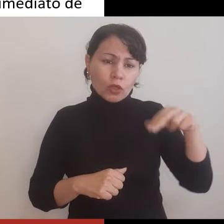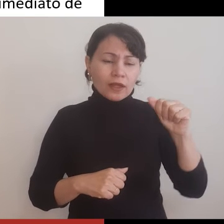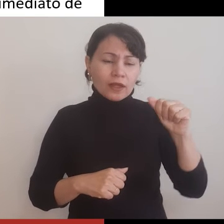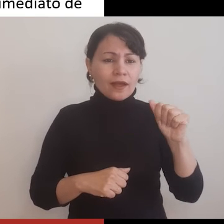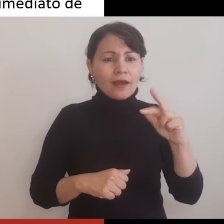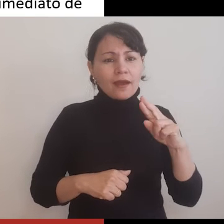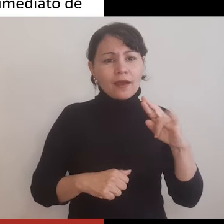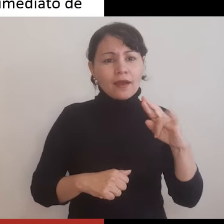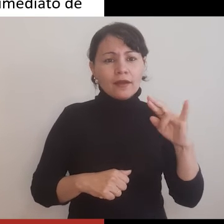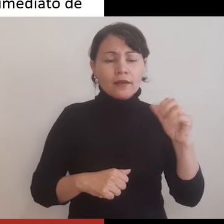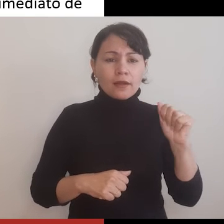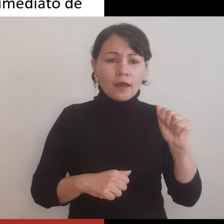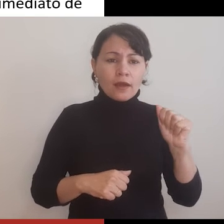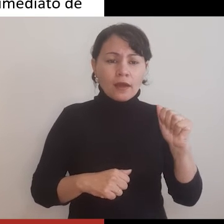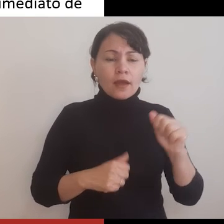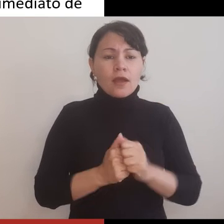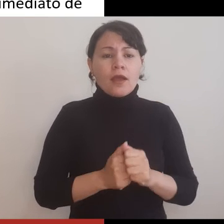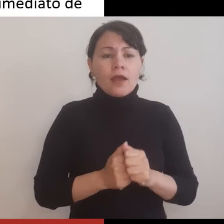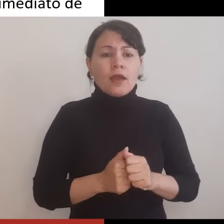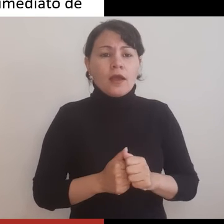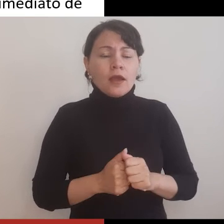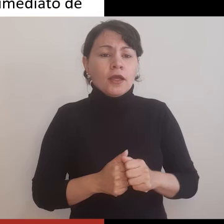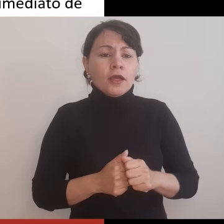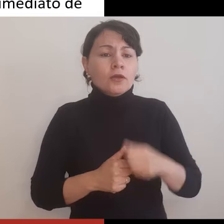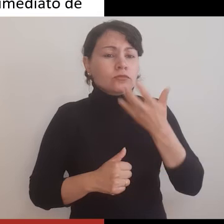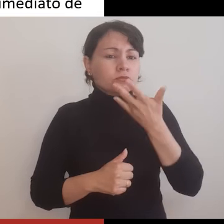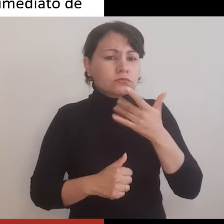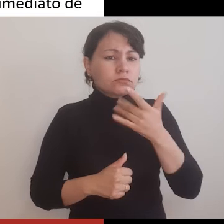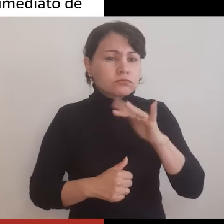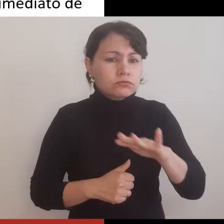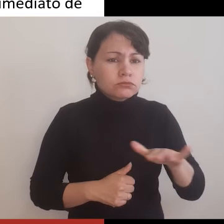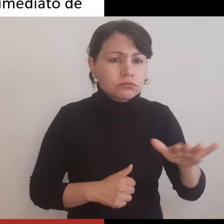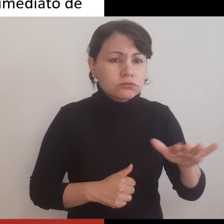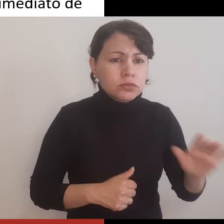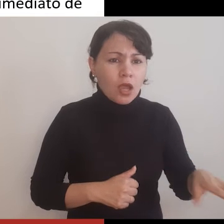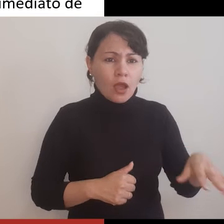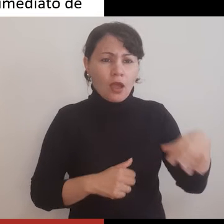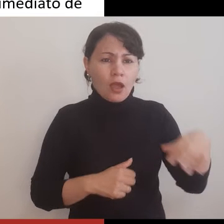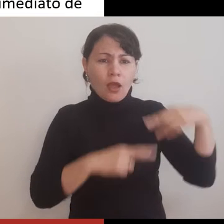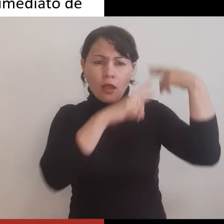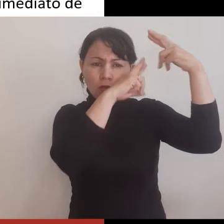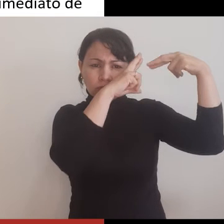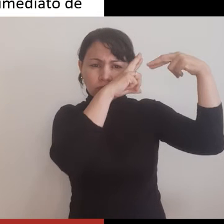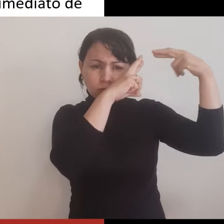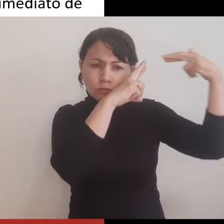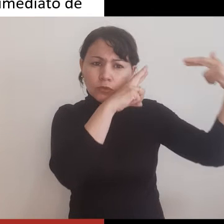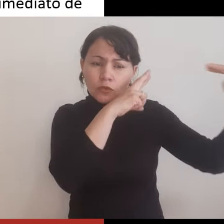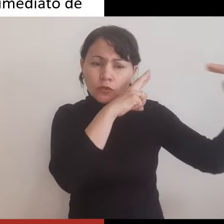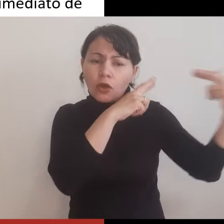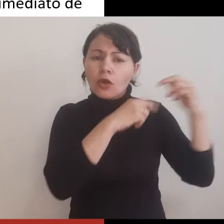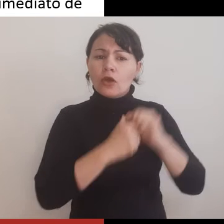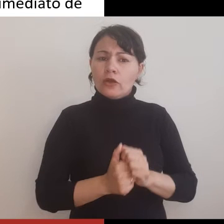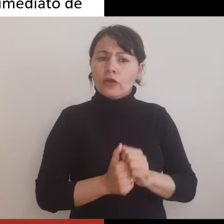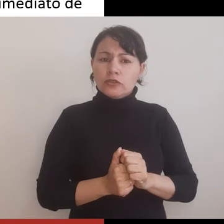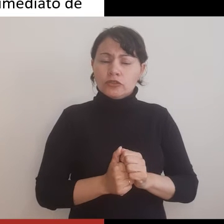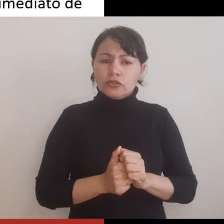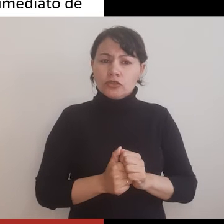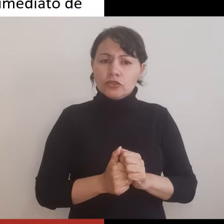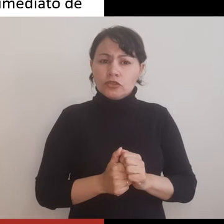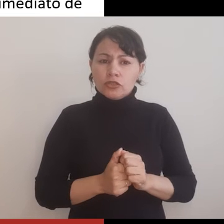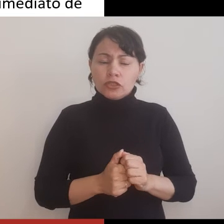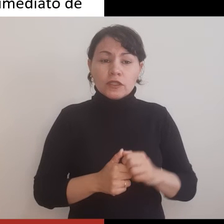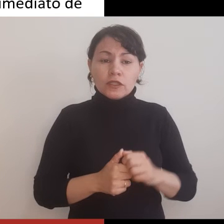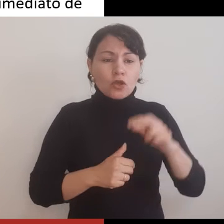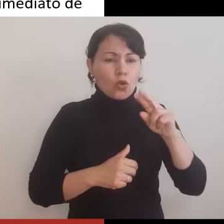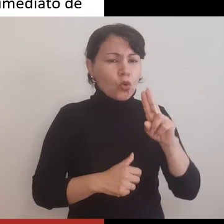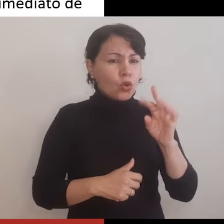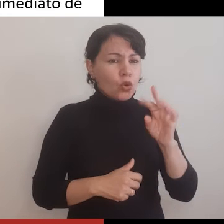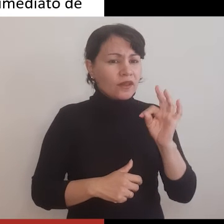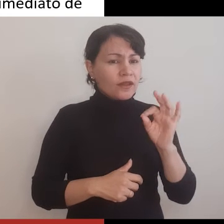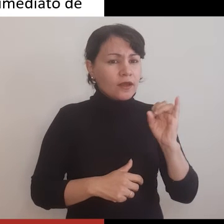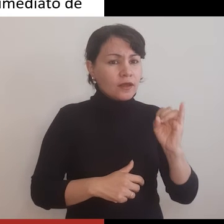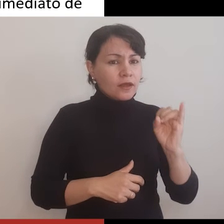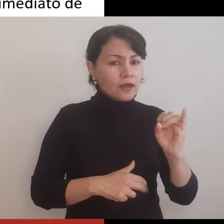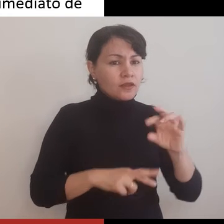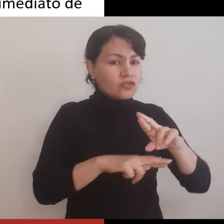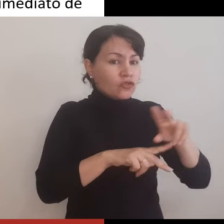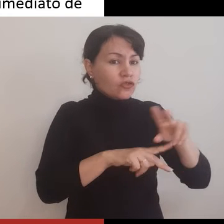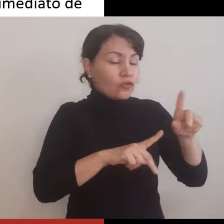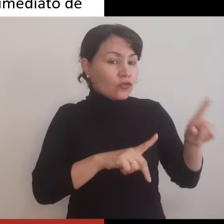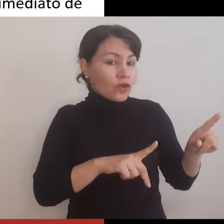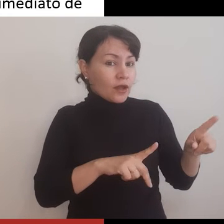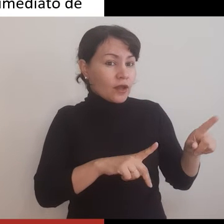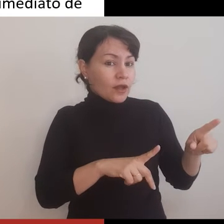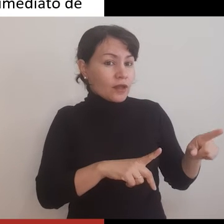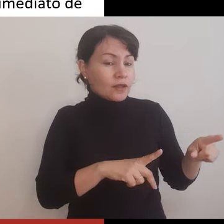pediátrica, uma unidade de terapia intensiva neurológica, enfim, são UTIs